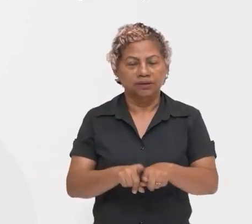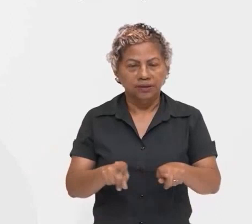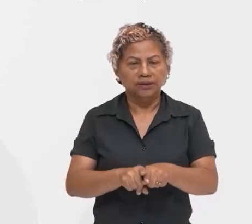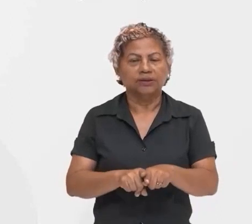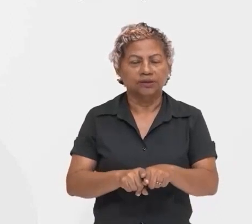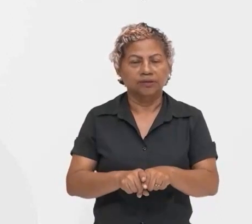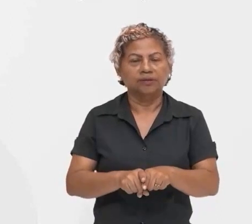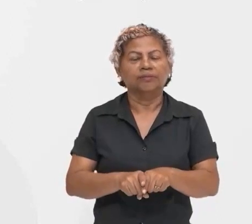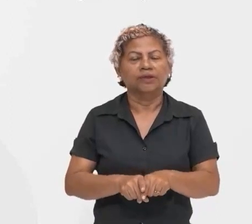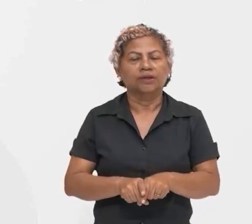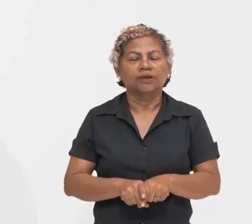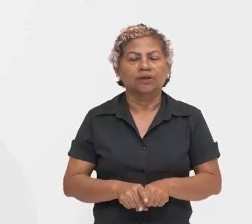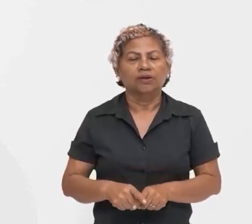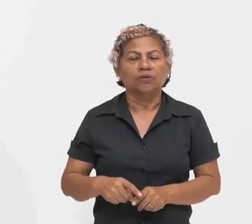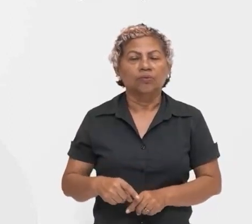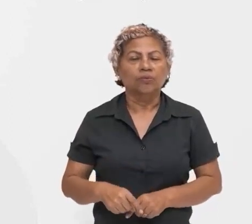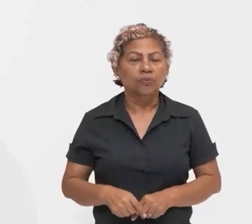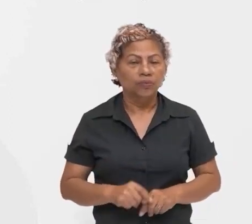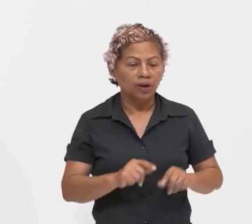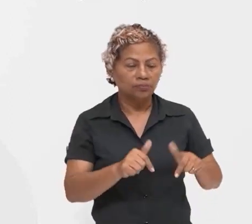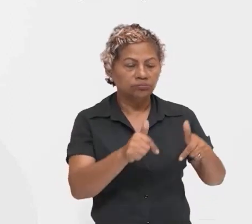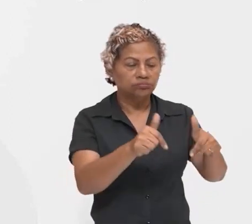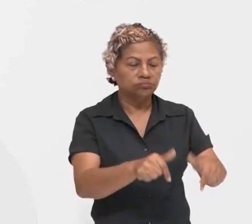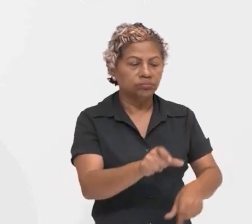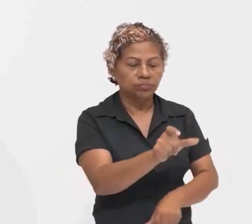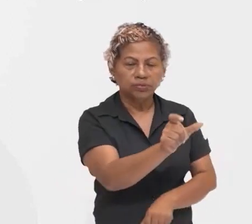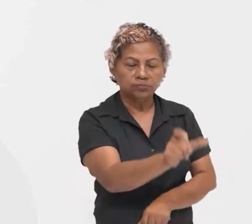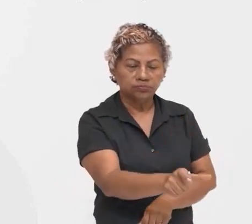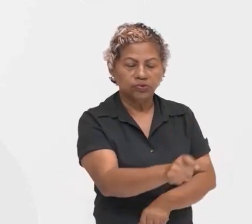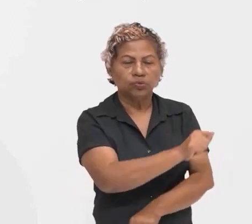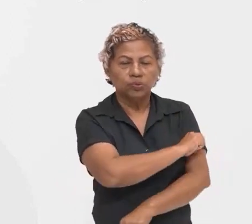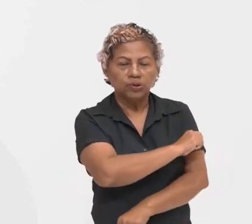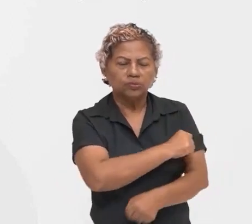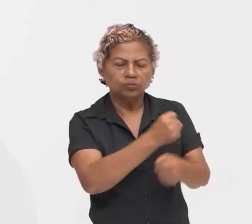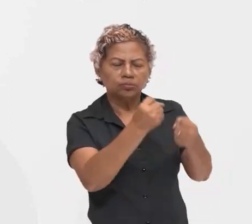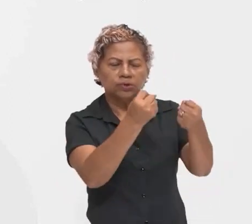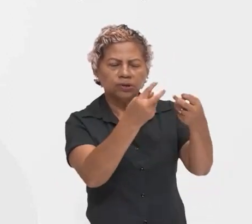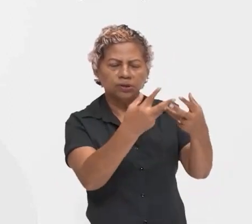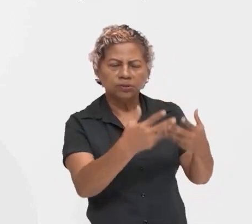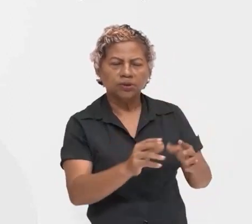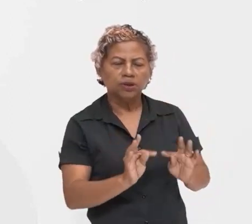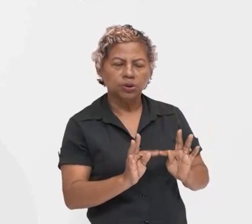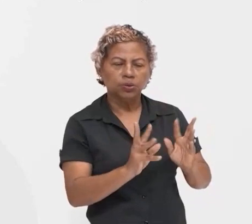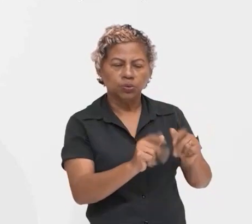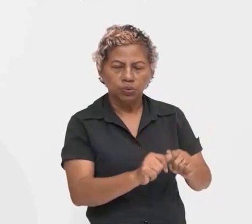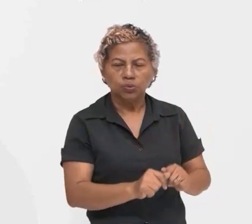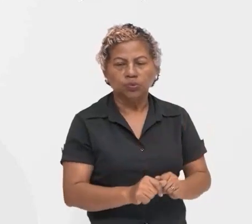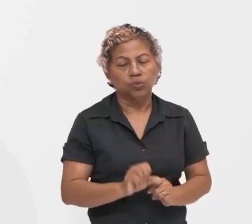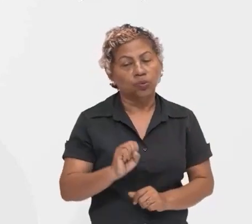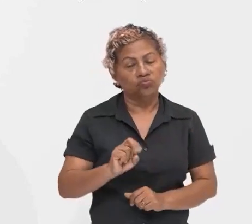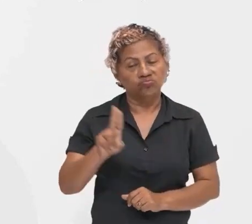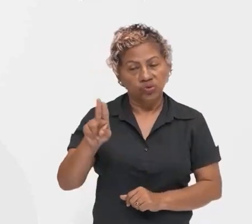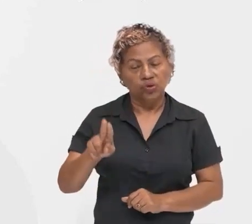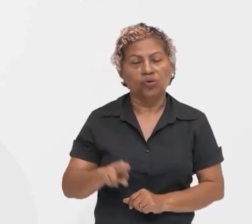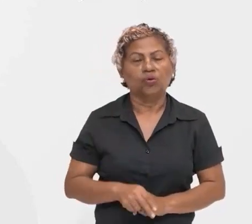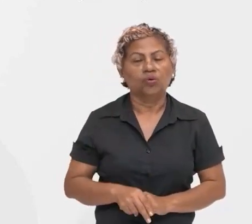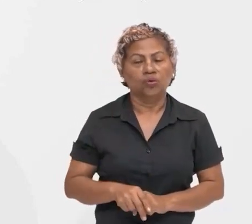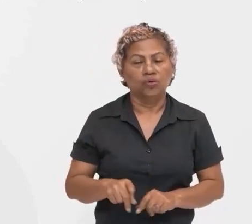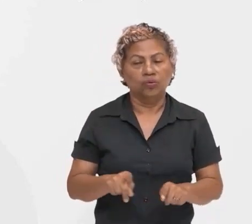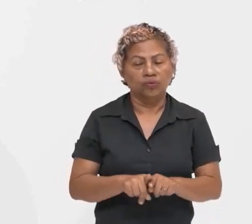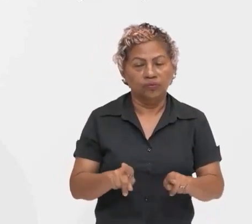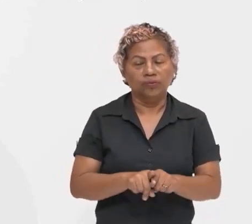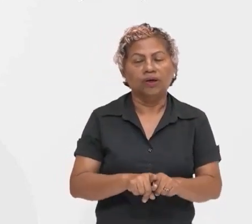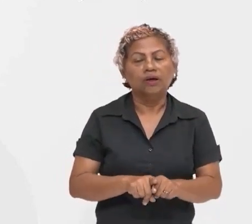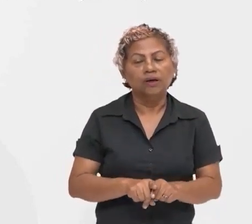o aluno fica responsável por explicar um assunto ou resolver um problema em conjunto com outro